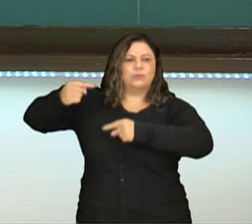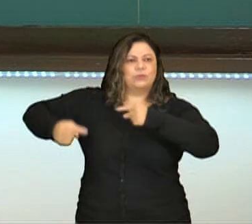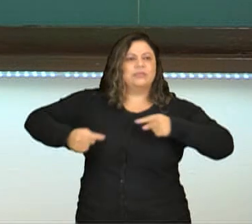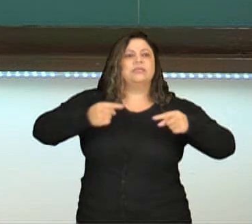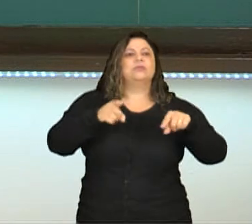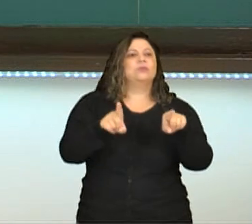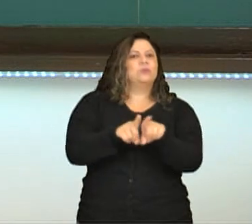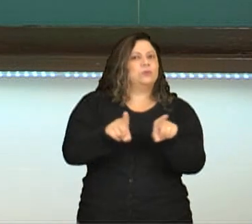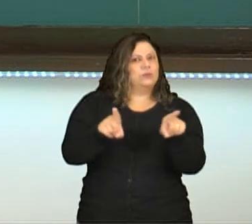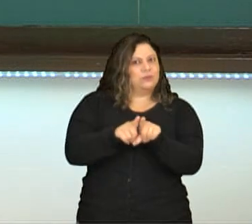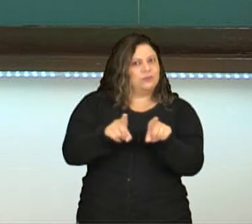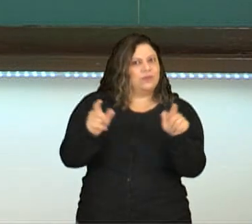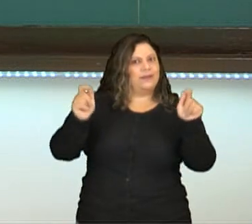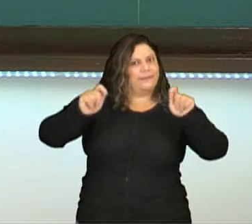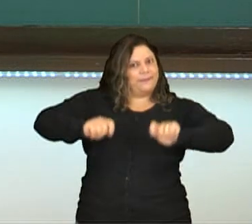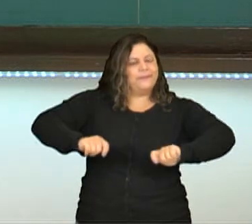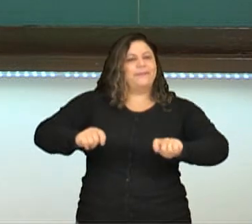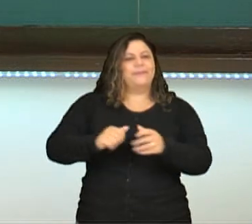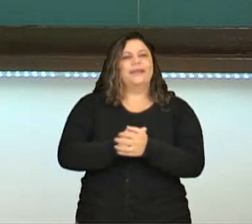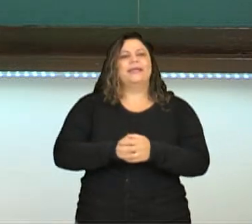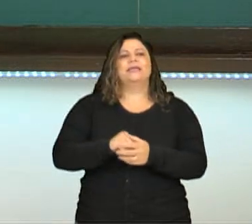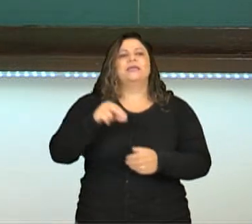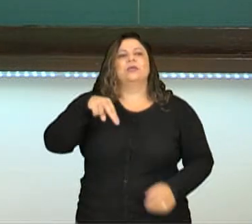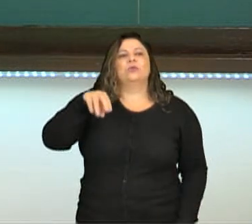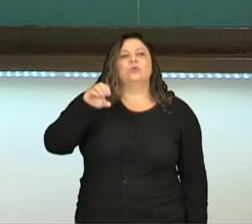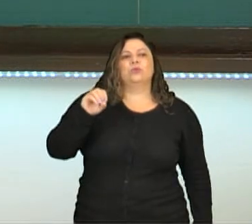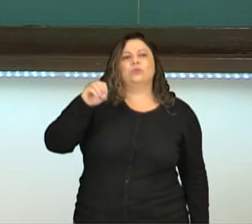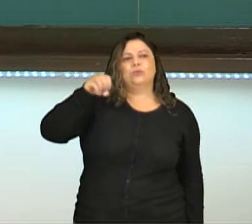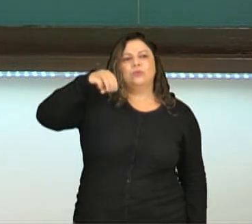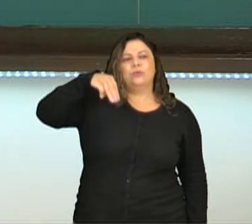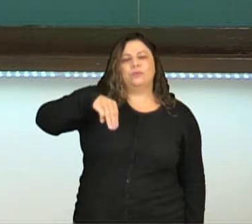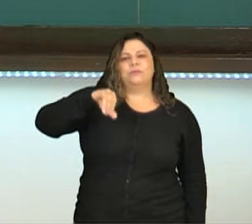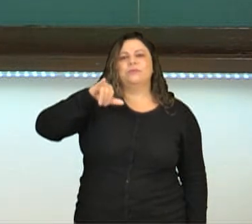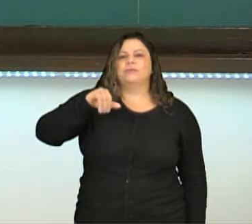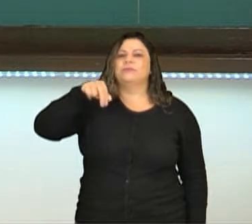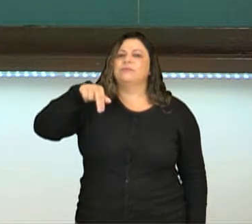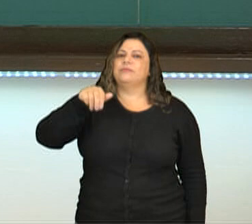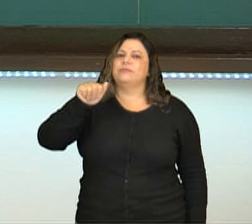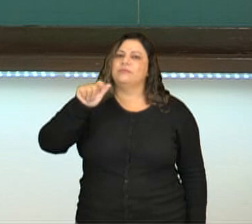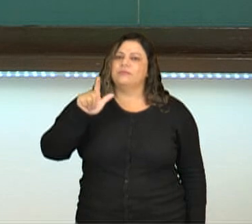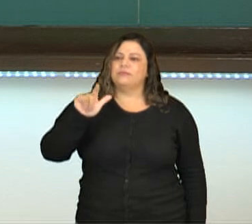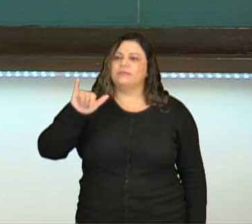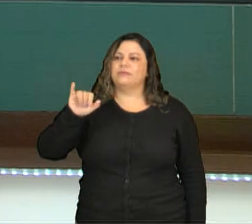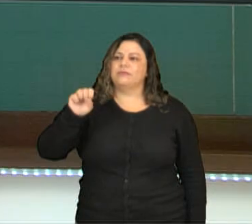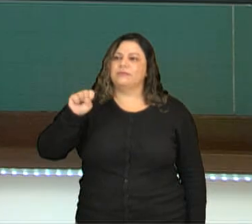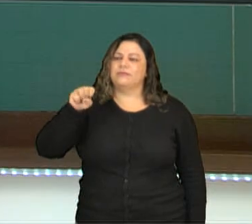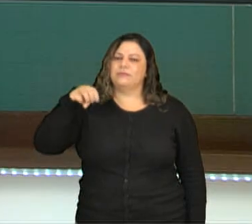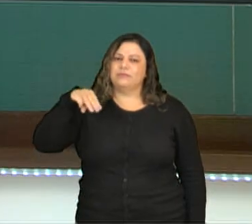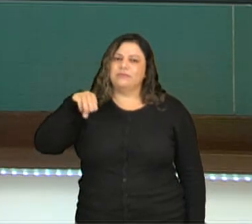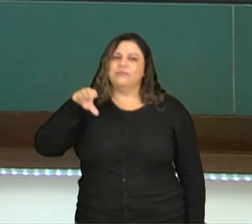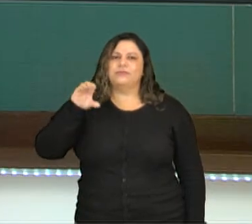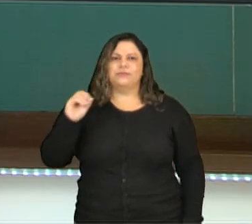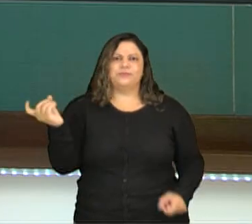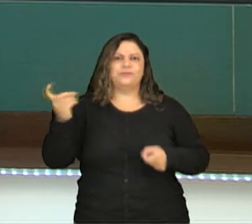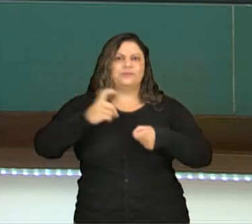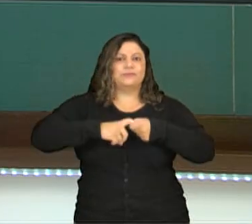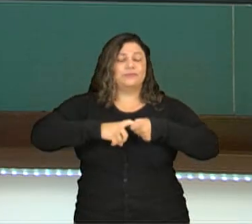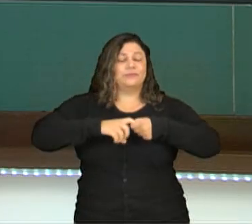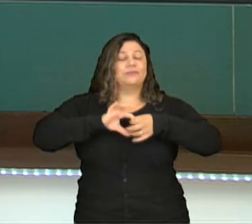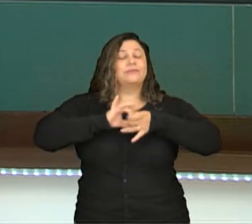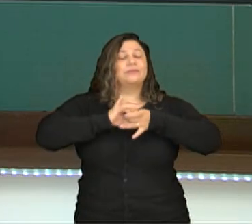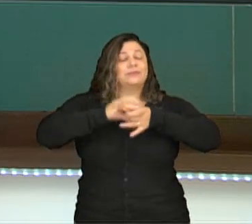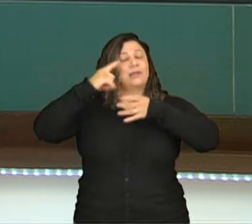também presente nesse momento. O nominalismo está vinculado ao racionalismo burguês, né? Então perceba,